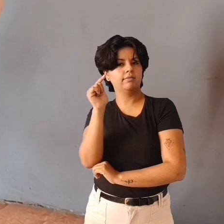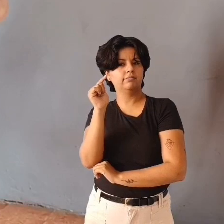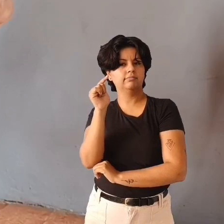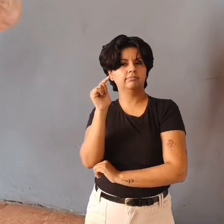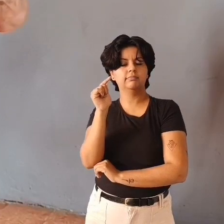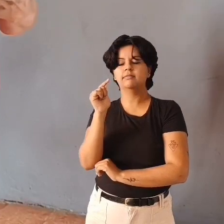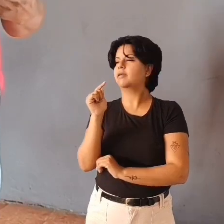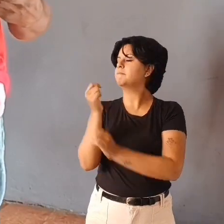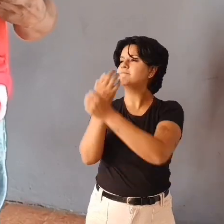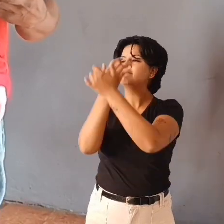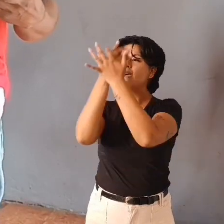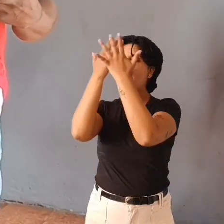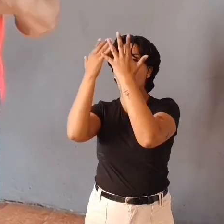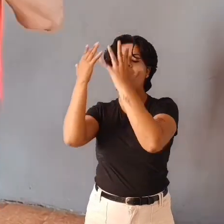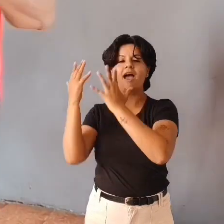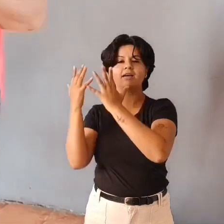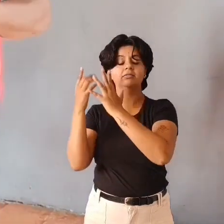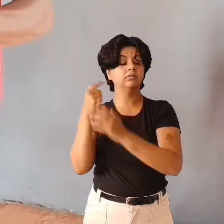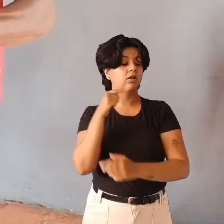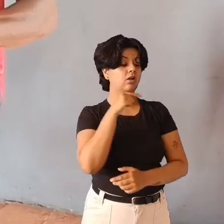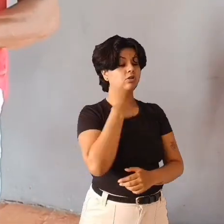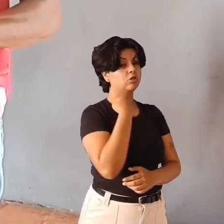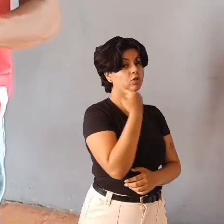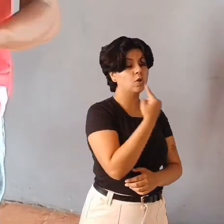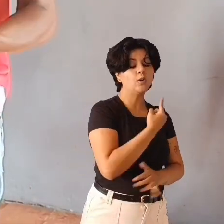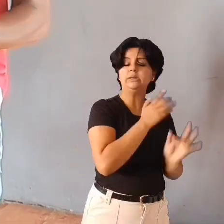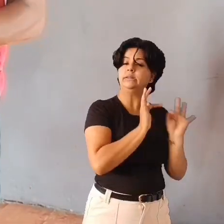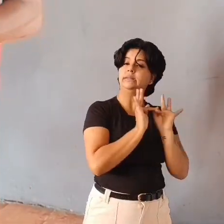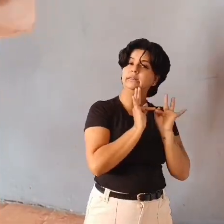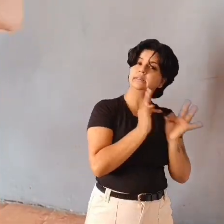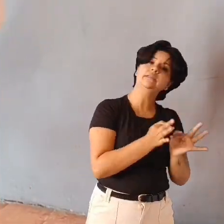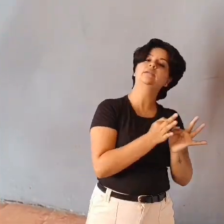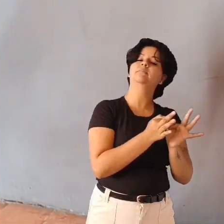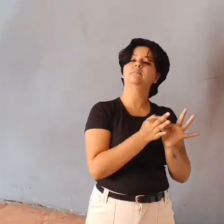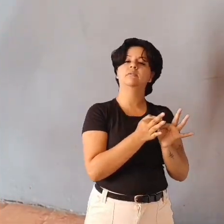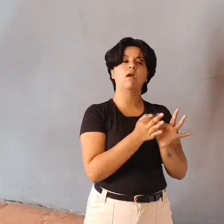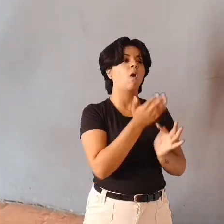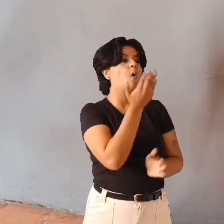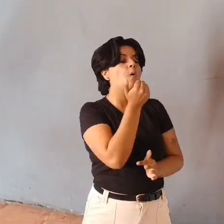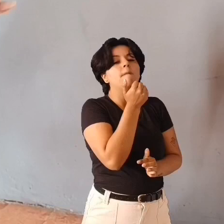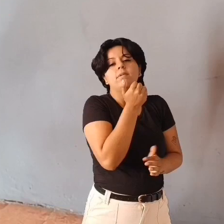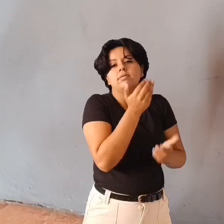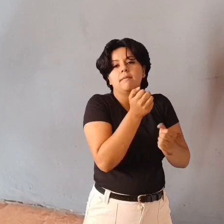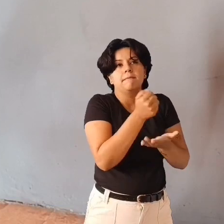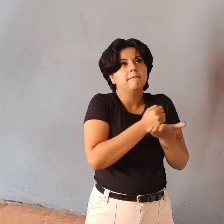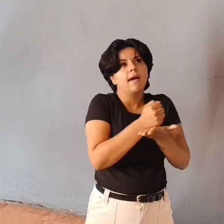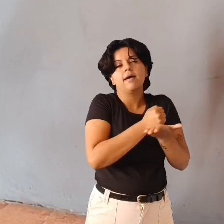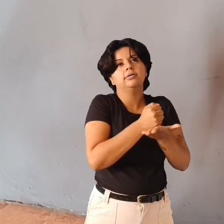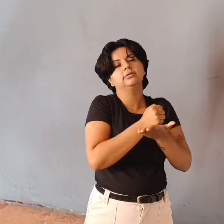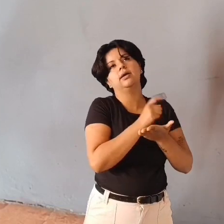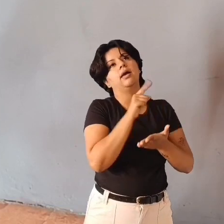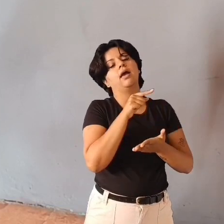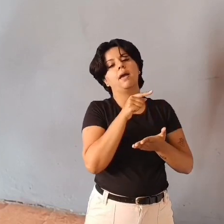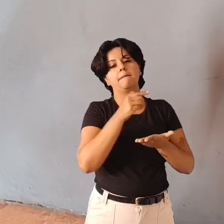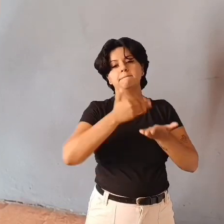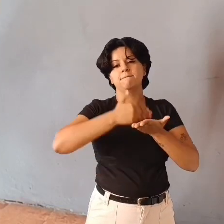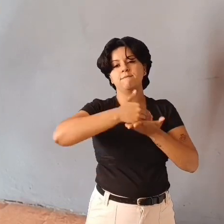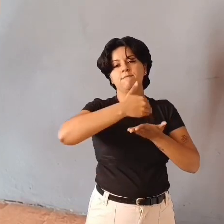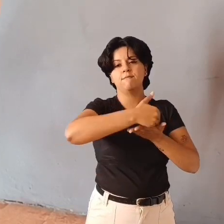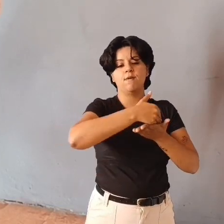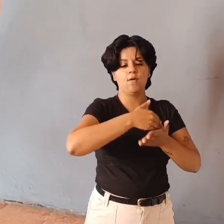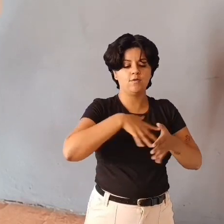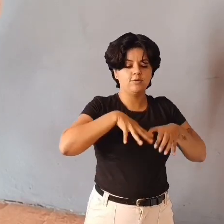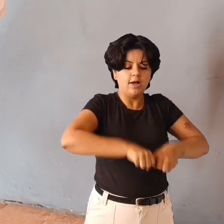luxo, era brilho. E nós não, nós trabalhávamos por simples. A nossa comida tradicional da festa, por exemplo, do